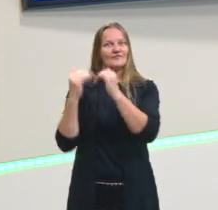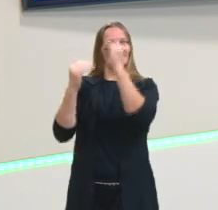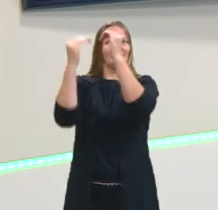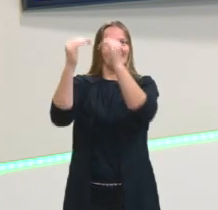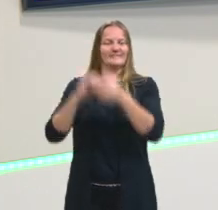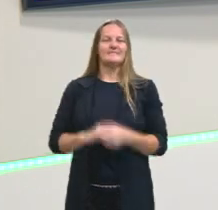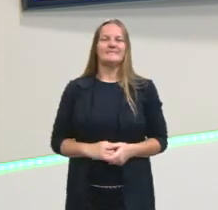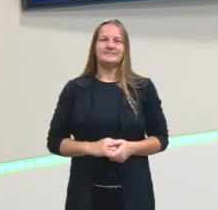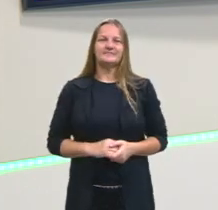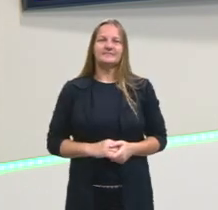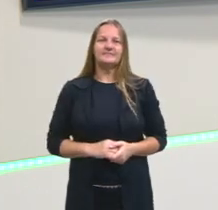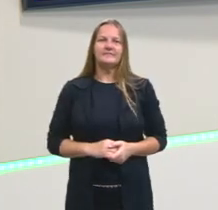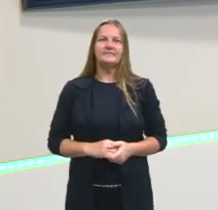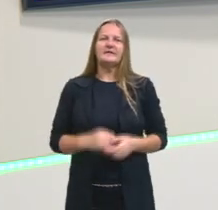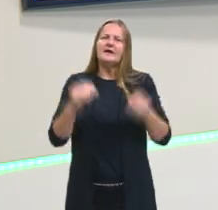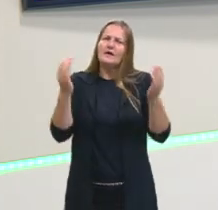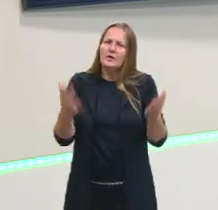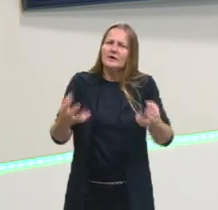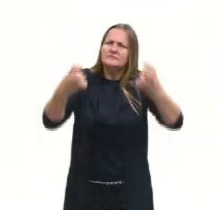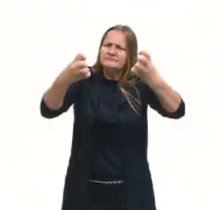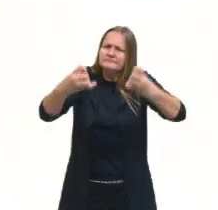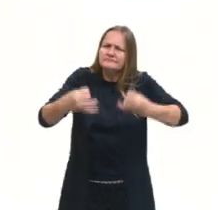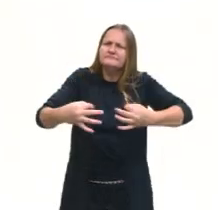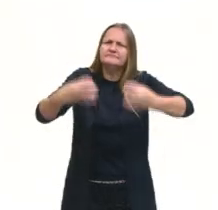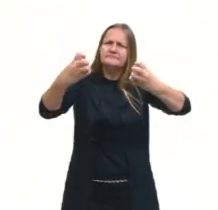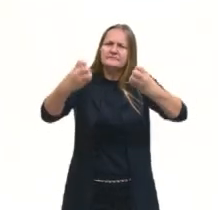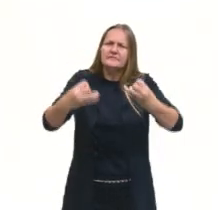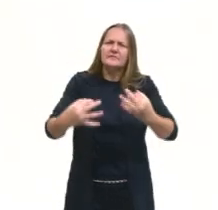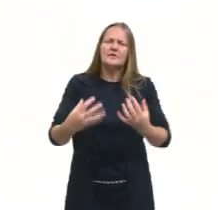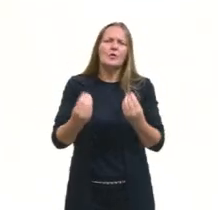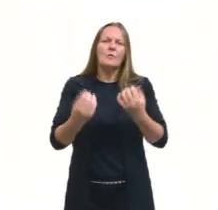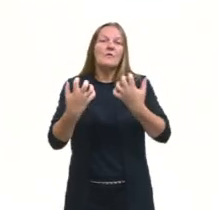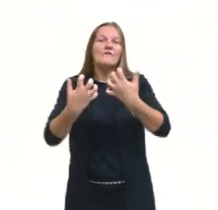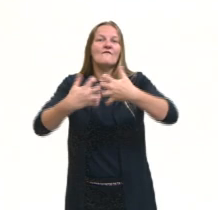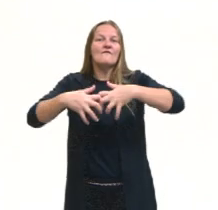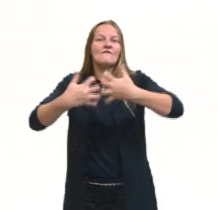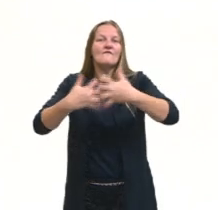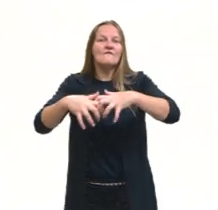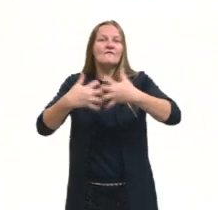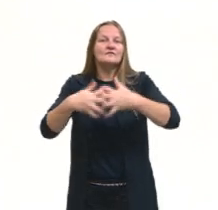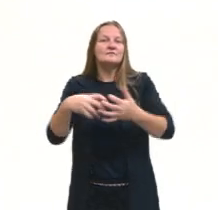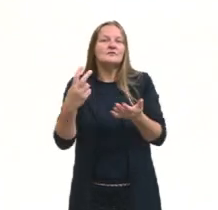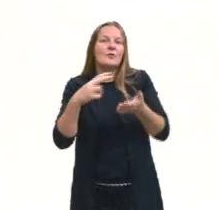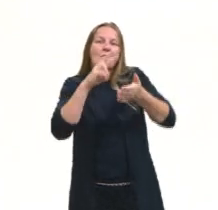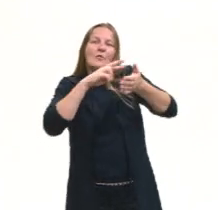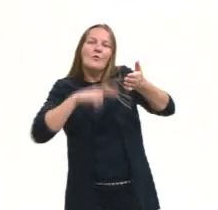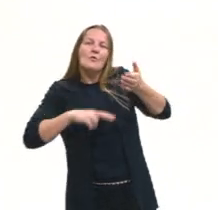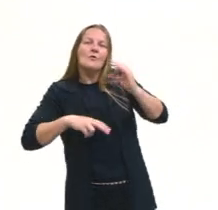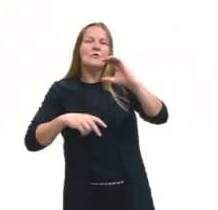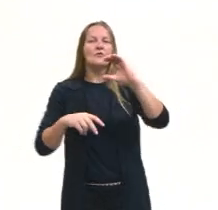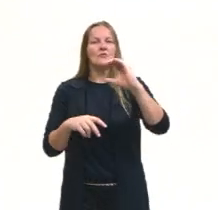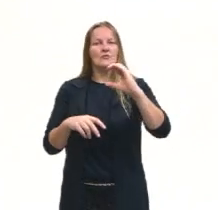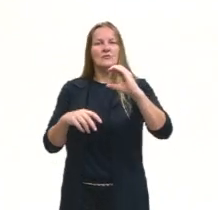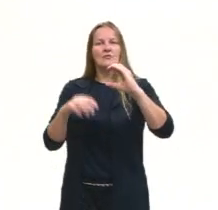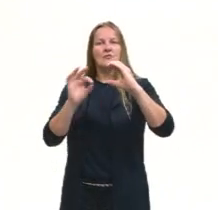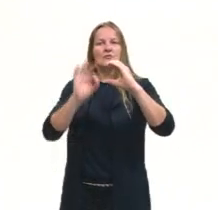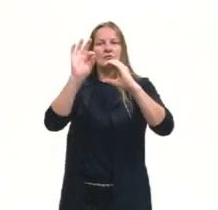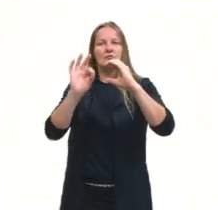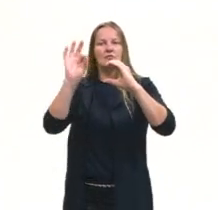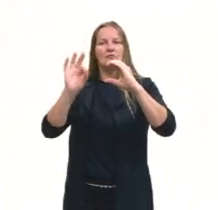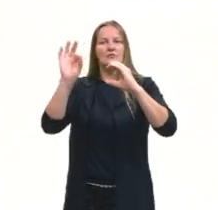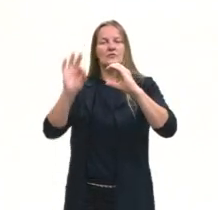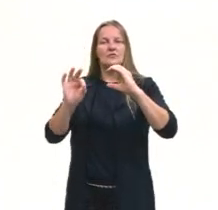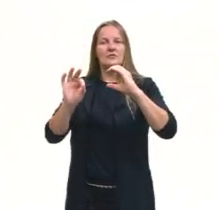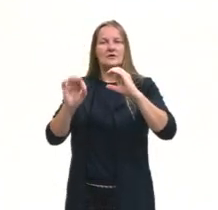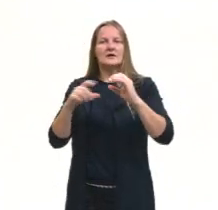e aqui como mais garante ver como é que funciona as a leitura do quadro grama no nó